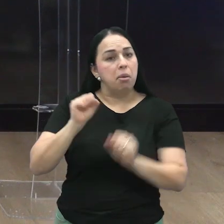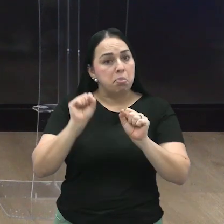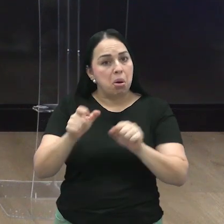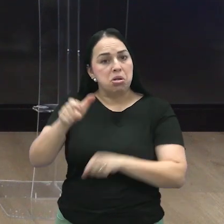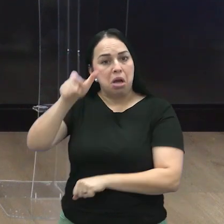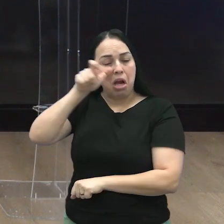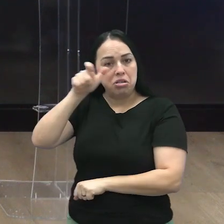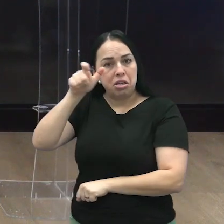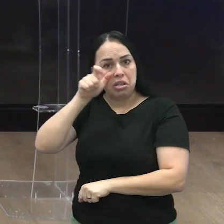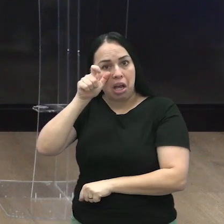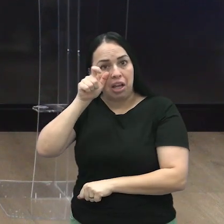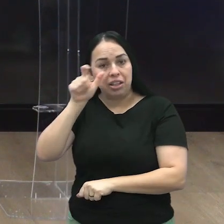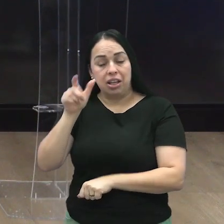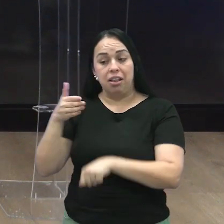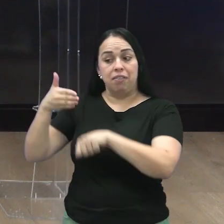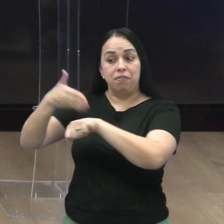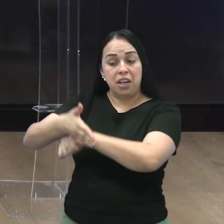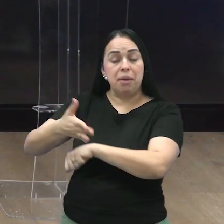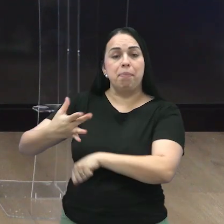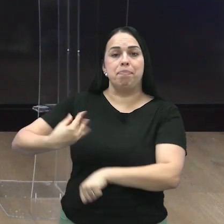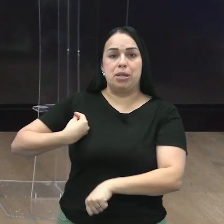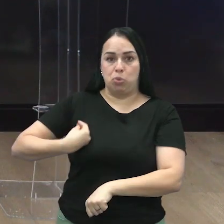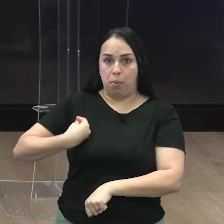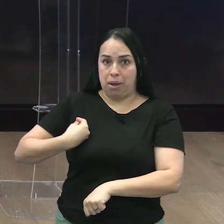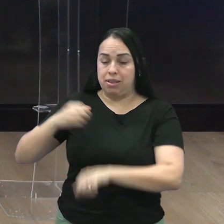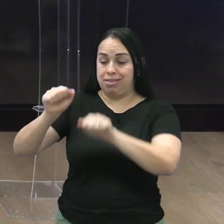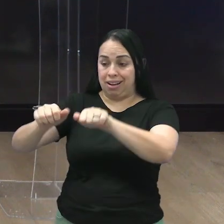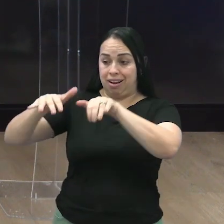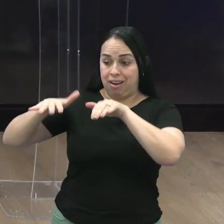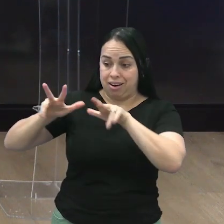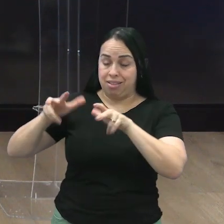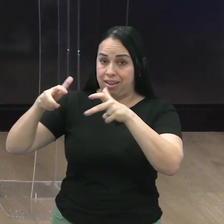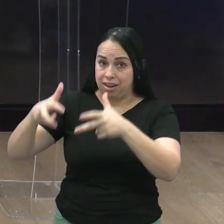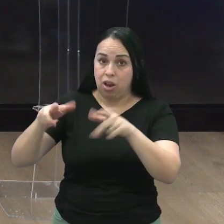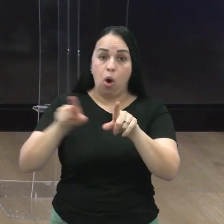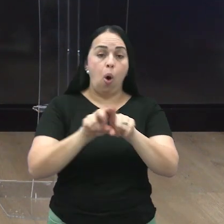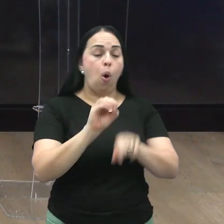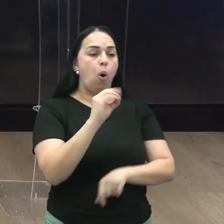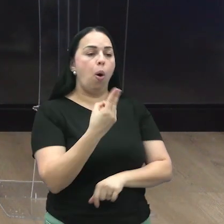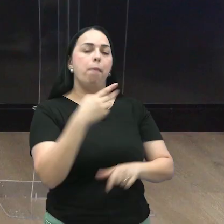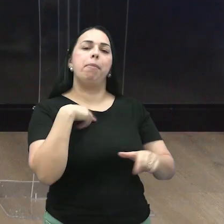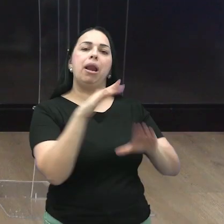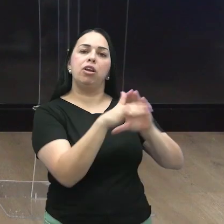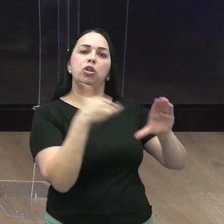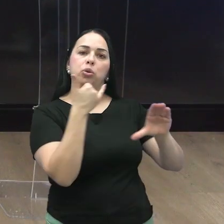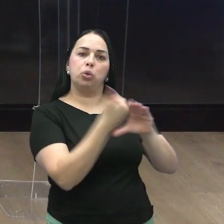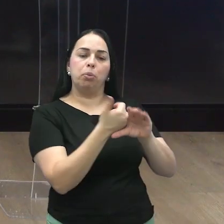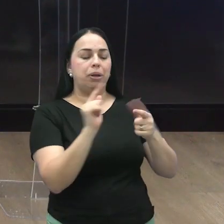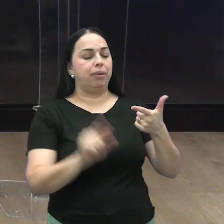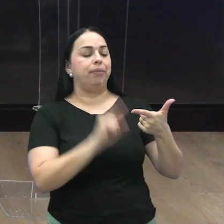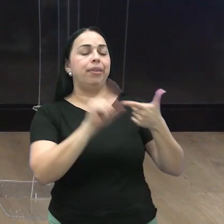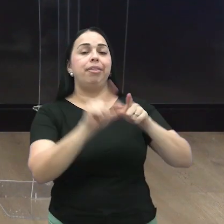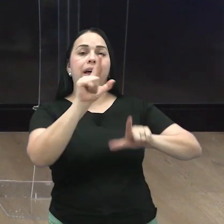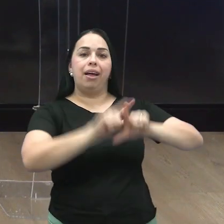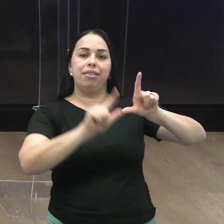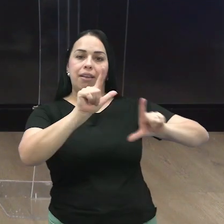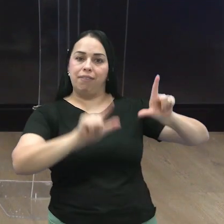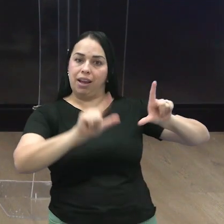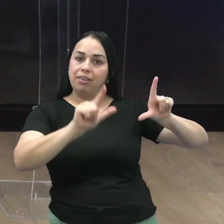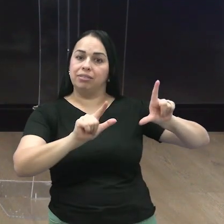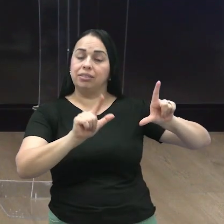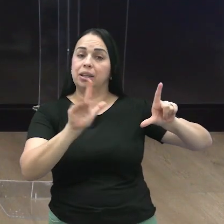pode acompanhar pessoalmente da galeria, assistir pela TV ou ainda pelo YouTube TV Câmara SJC, que tem